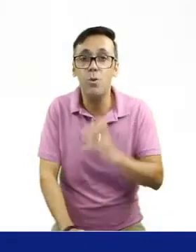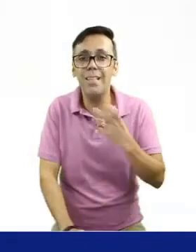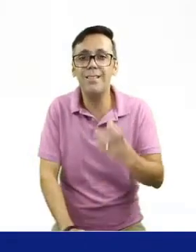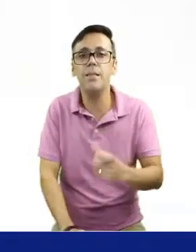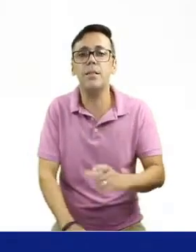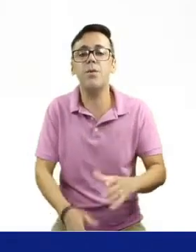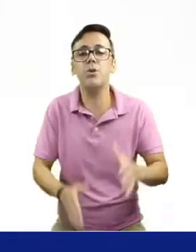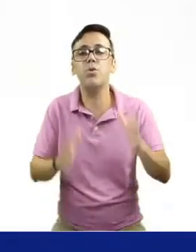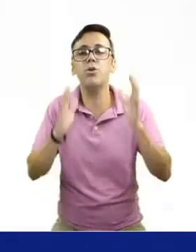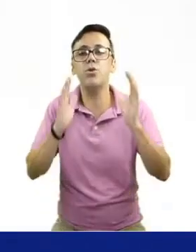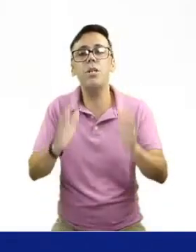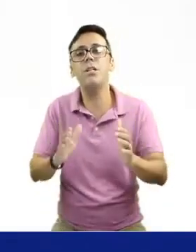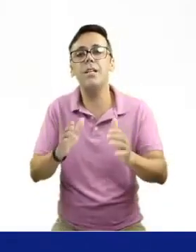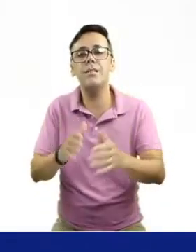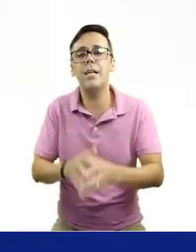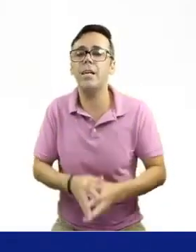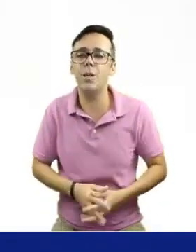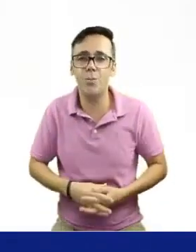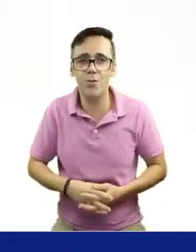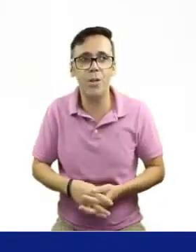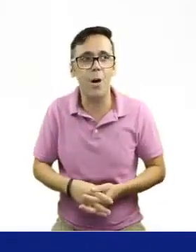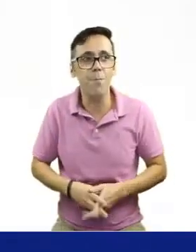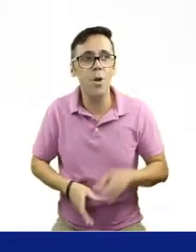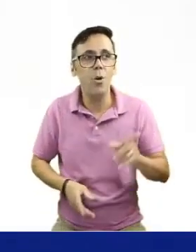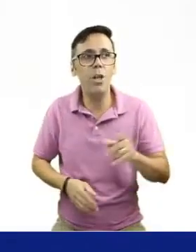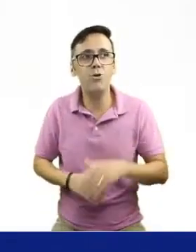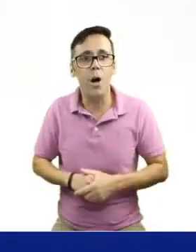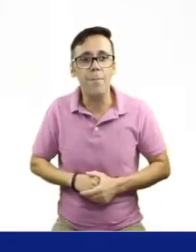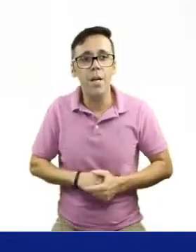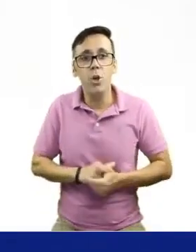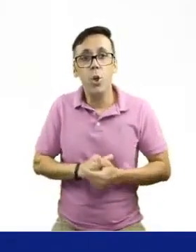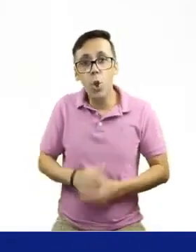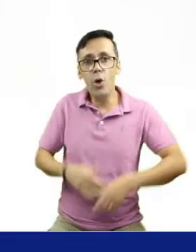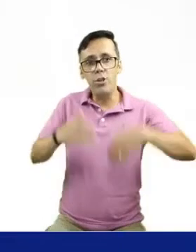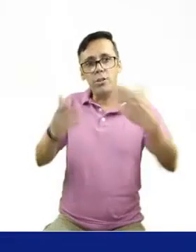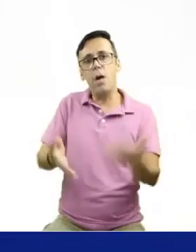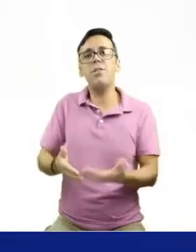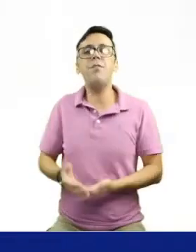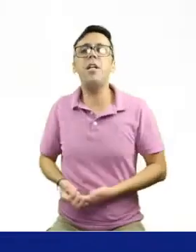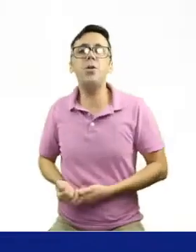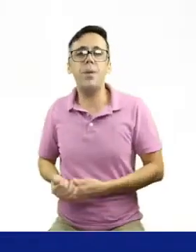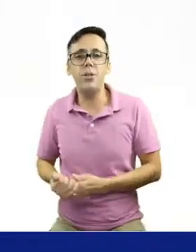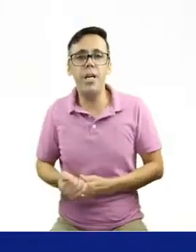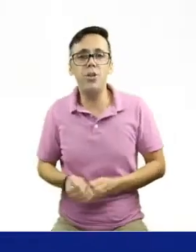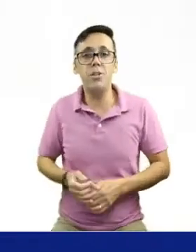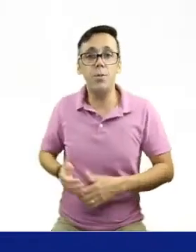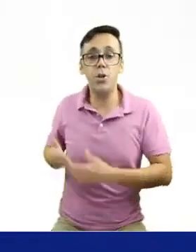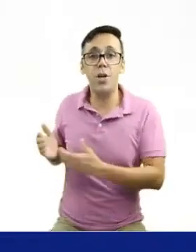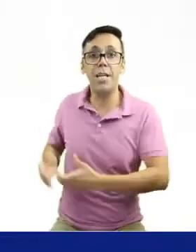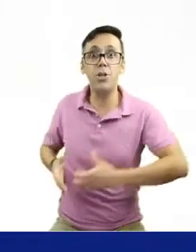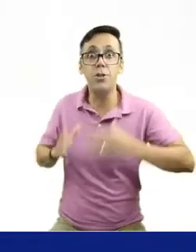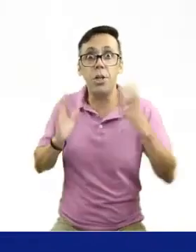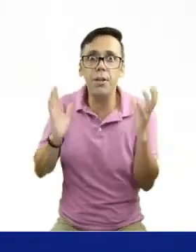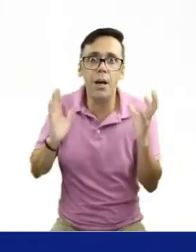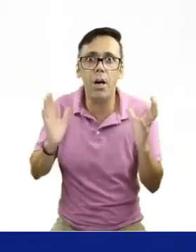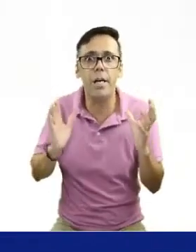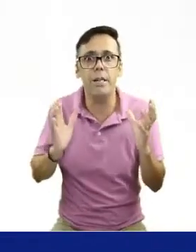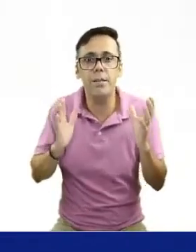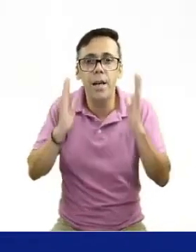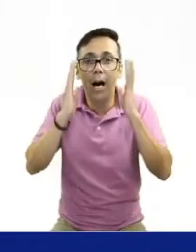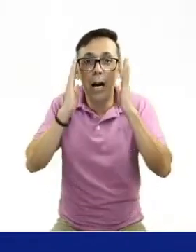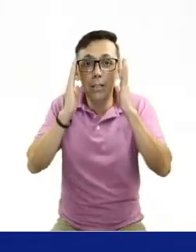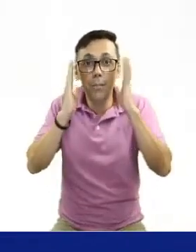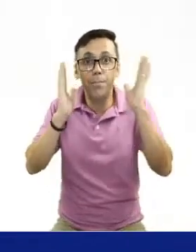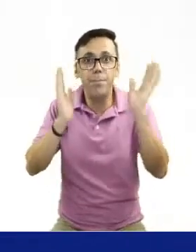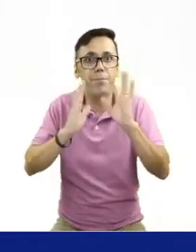ao seu resultado a sua inserção EA sua solidez na carreira profissional Olha só no edital está falando para gente que nós temos a jornada de 30